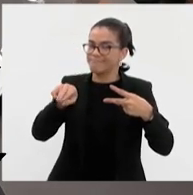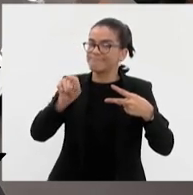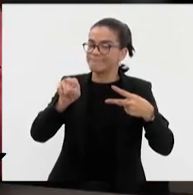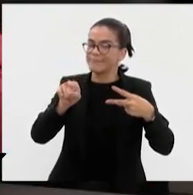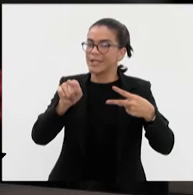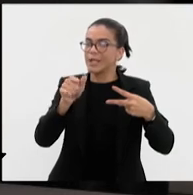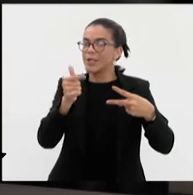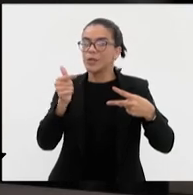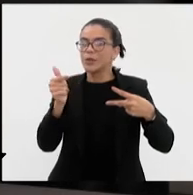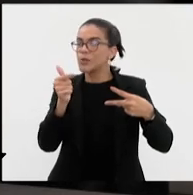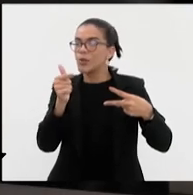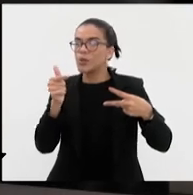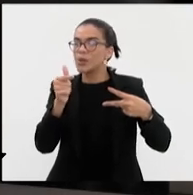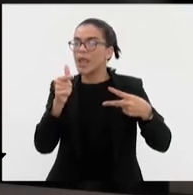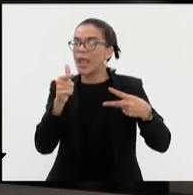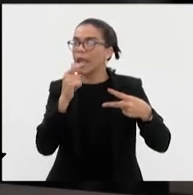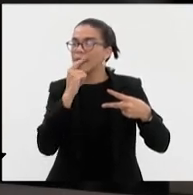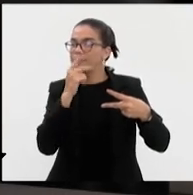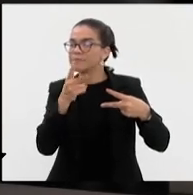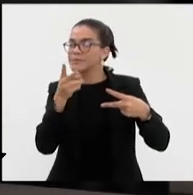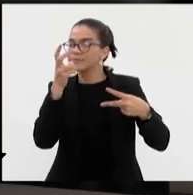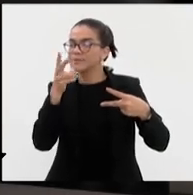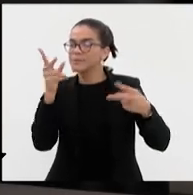assim, pacificado,